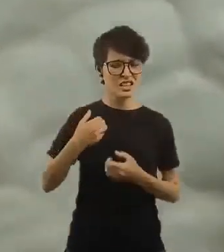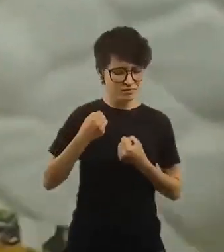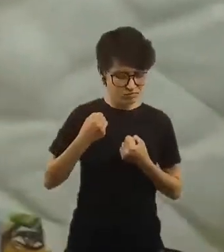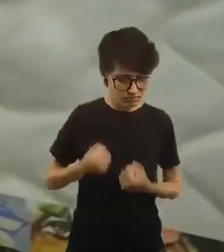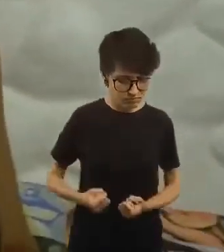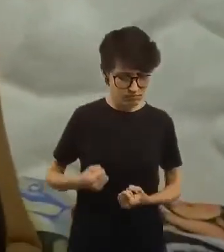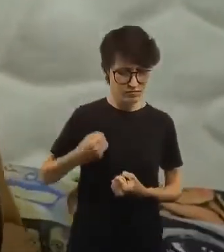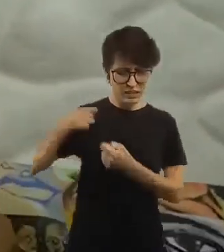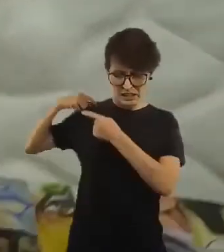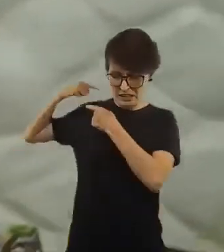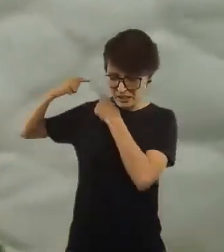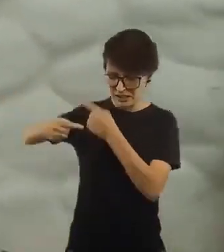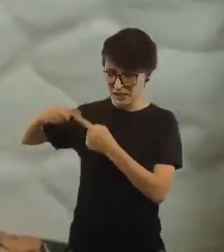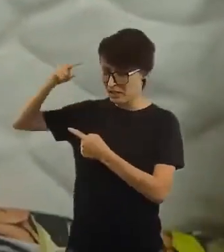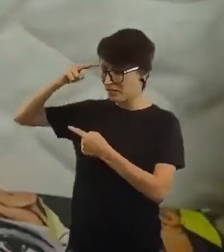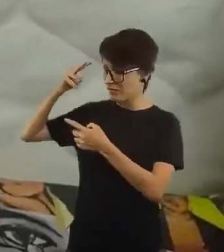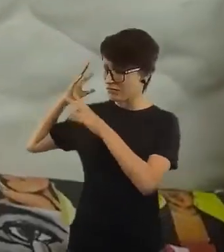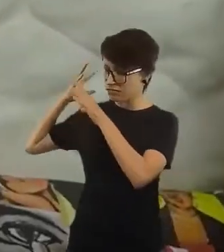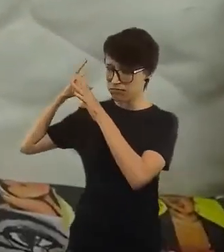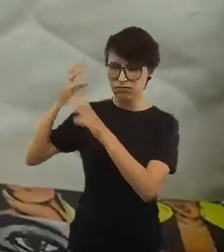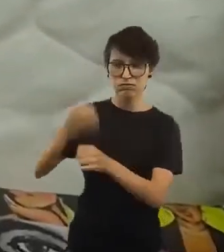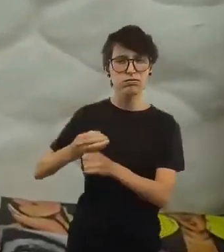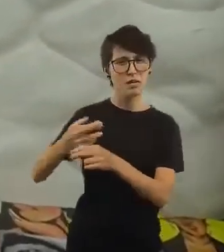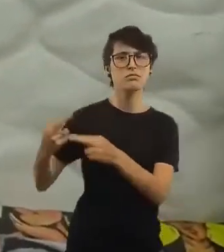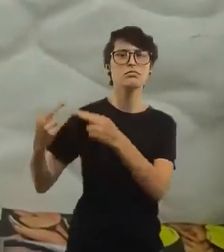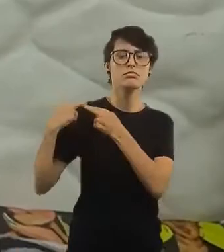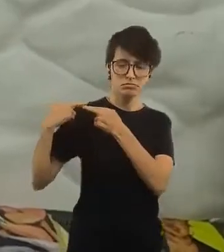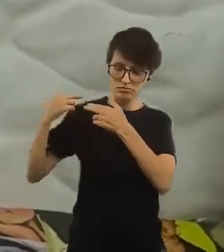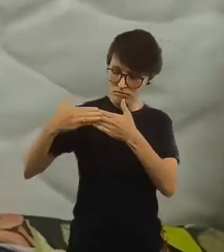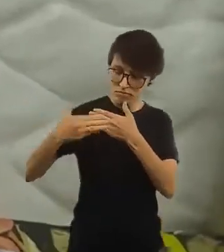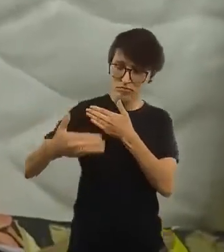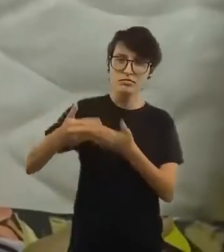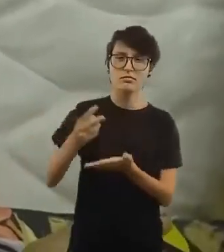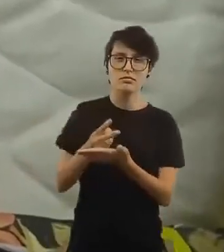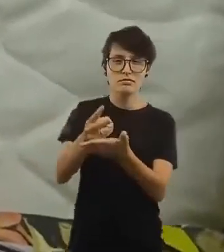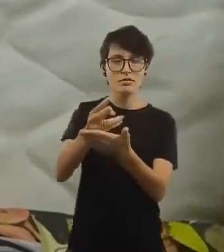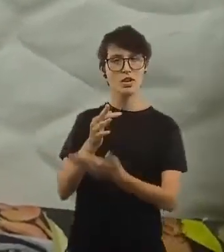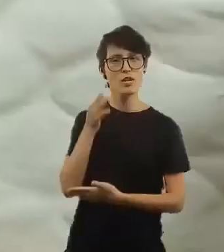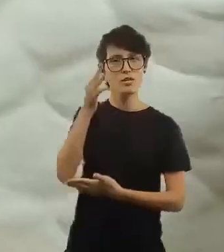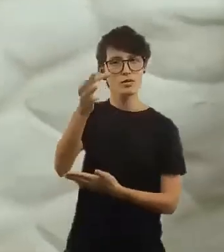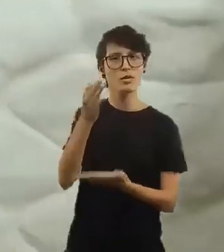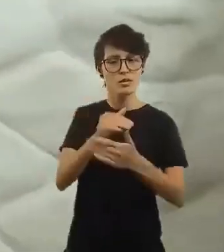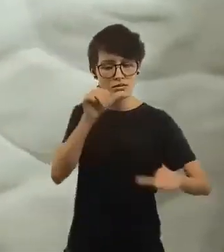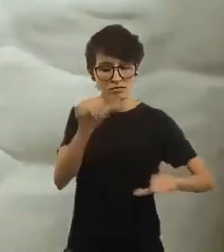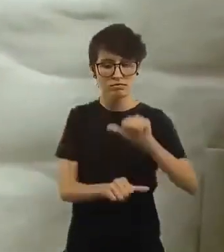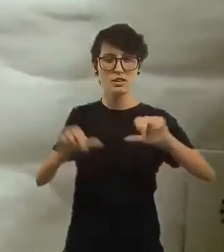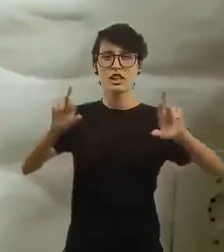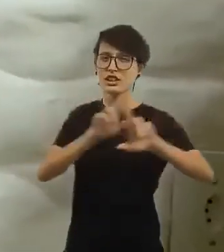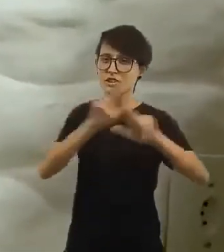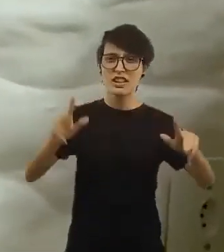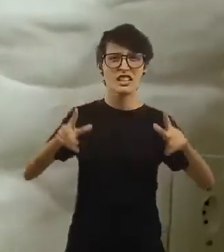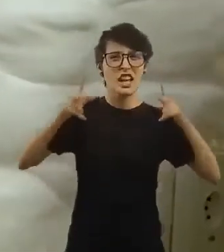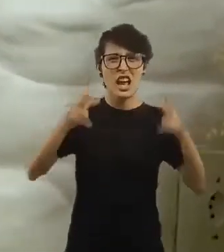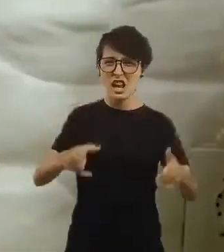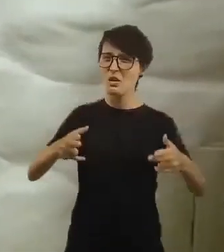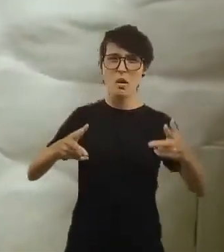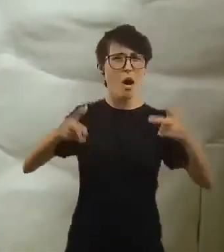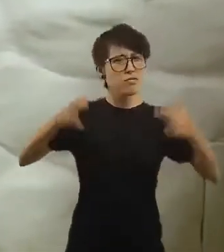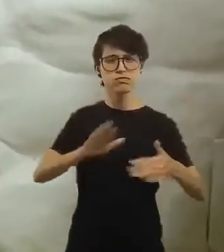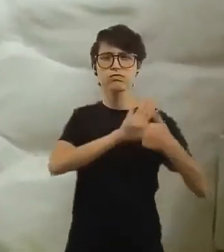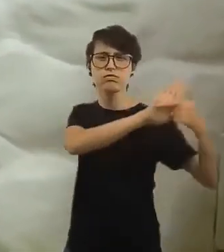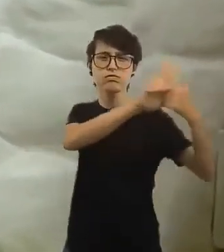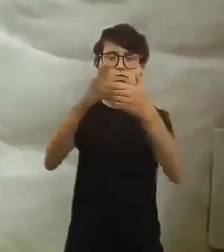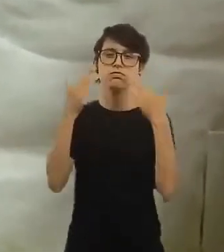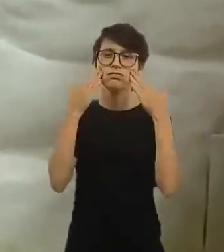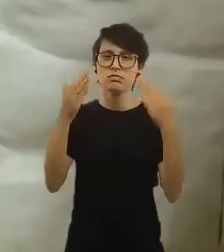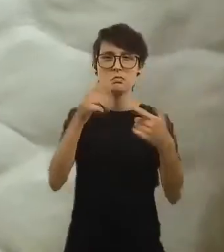herança. Com a responsabilidade de seguir em frente, de agora buscar fazer diferente, com a mesma garra tão evidente. Mas se você